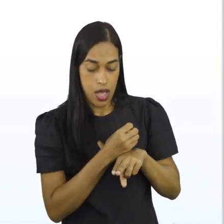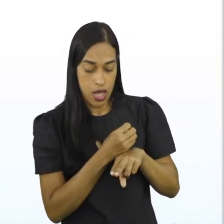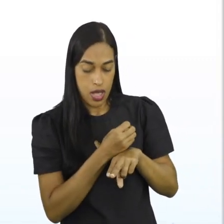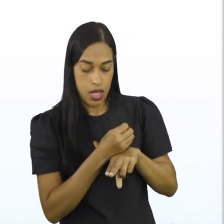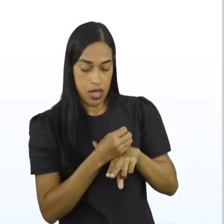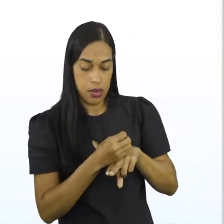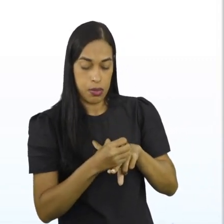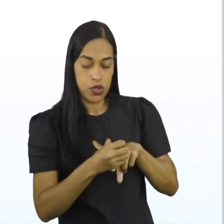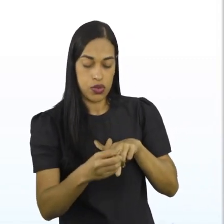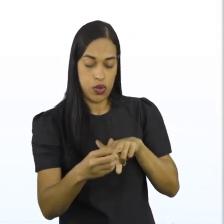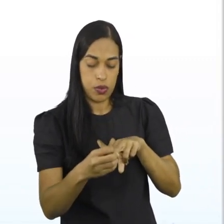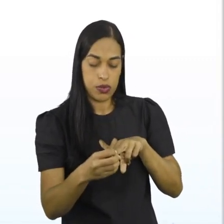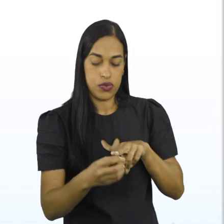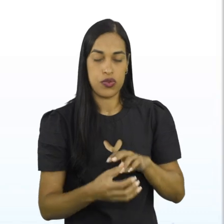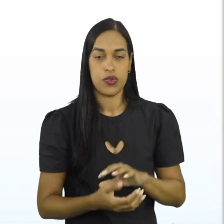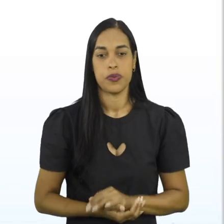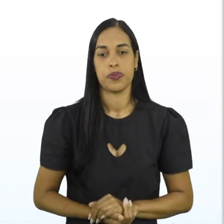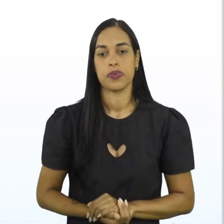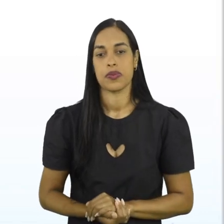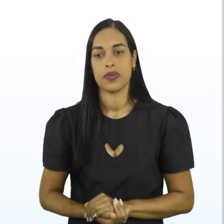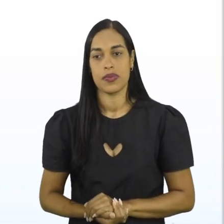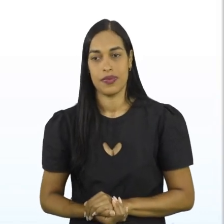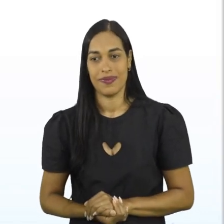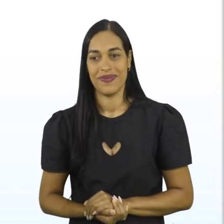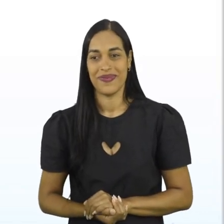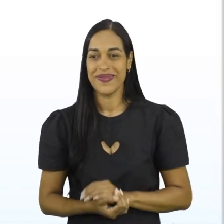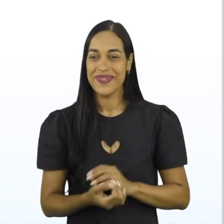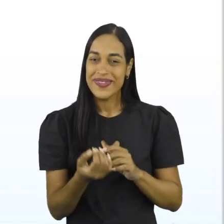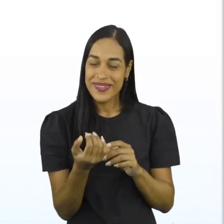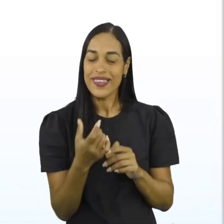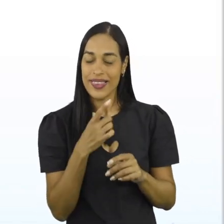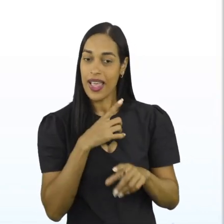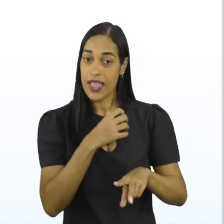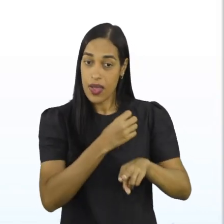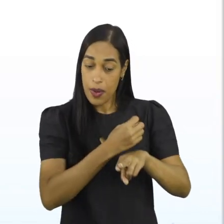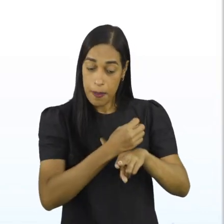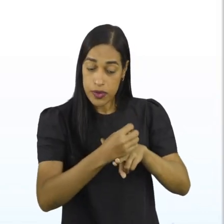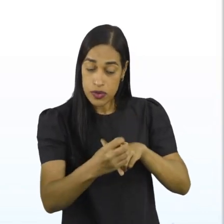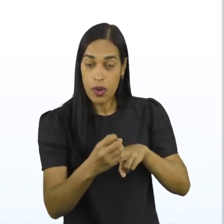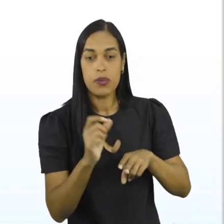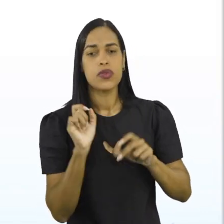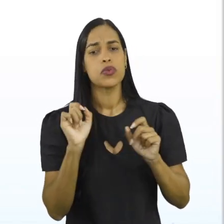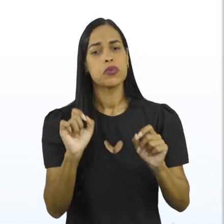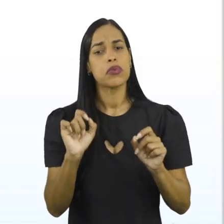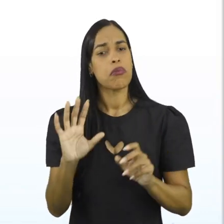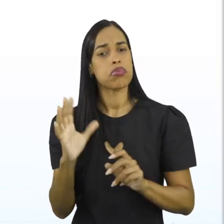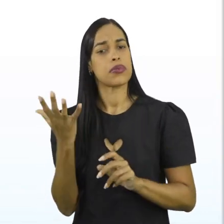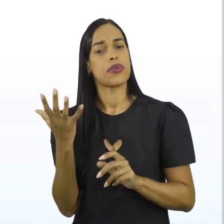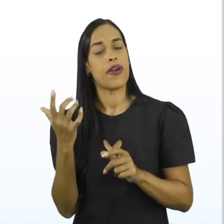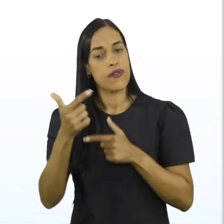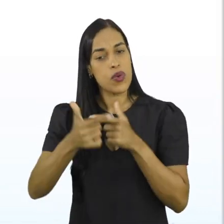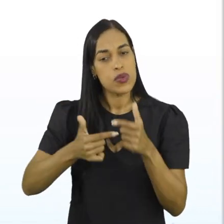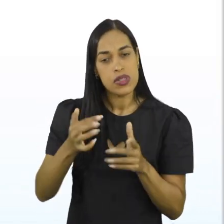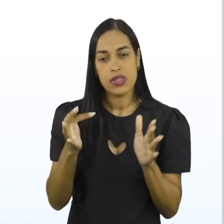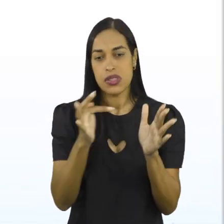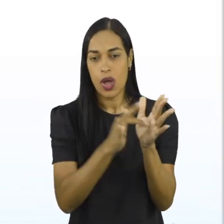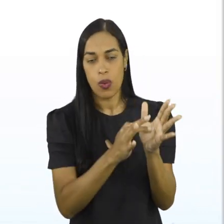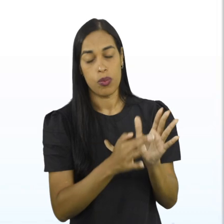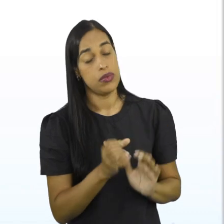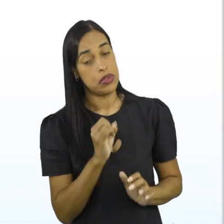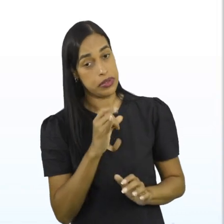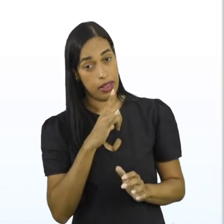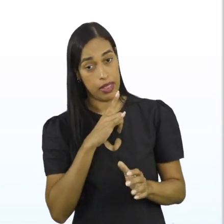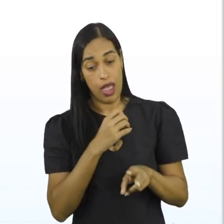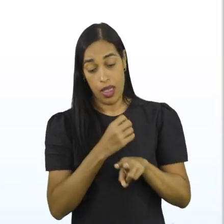ribossomos. E se esse cara apresenta ribossomos, o que é que o retículo rugoso faz? Ora, se tem